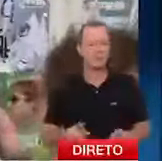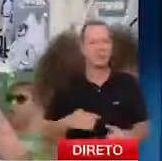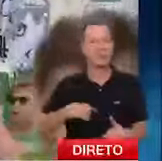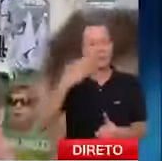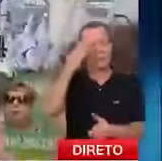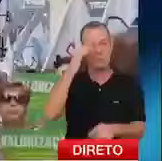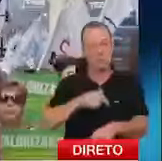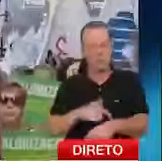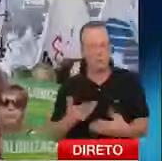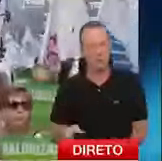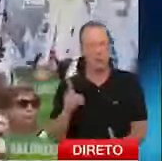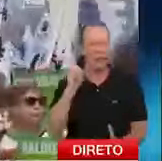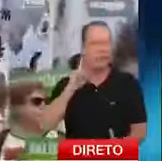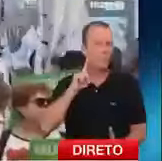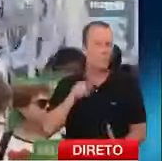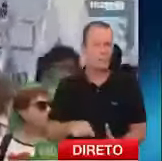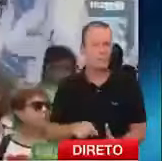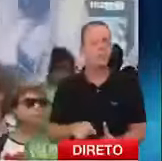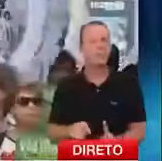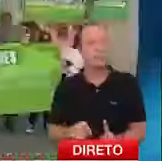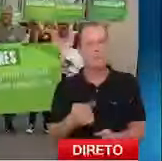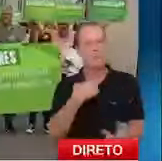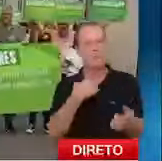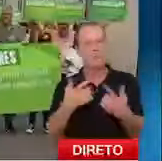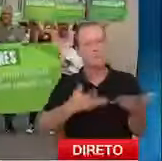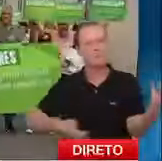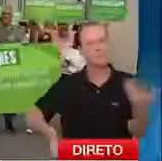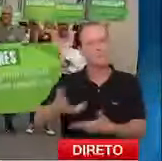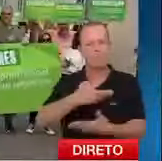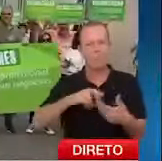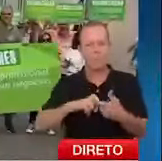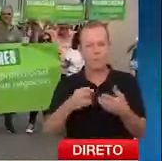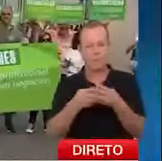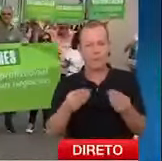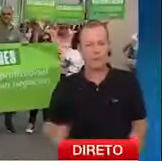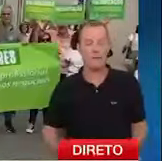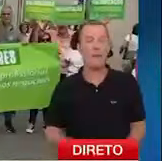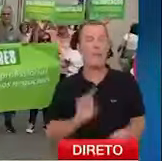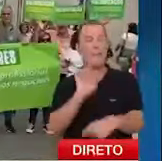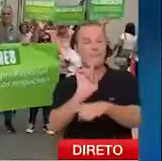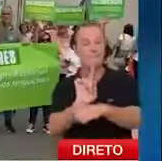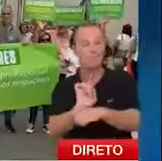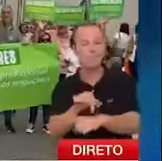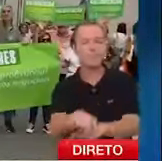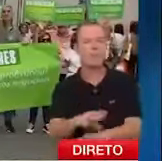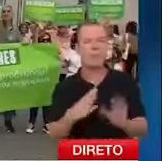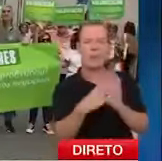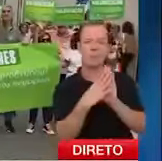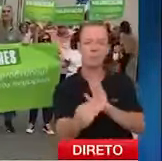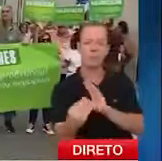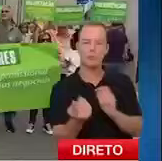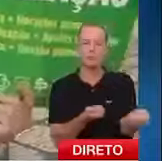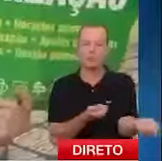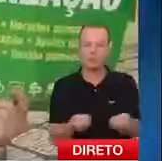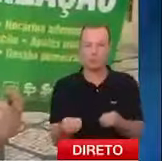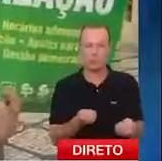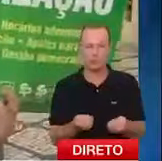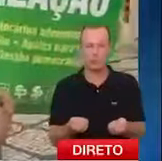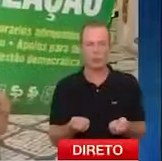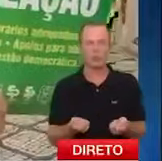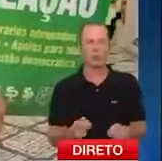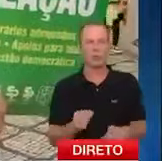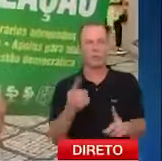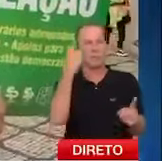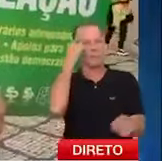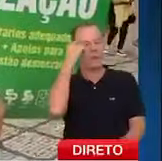altura Será muito importante vermos estas questões resolvidas Além disso relativamente ao modelo de gestão Que também está eh